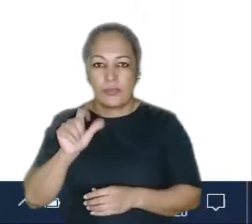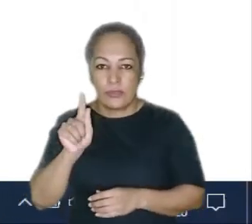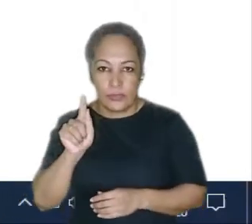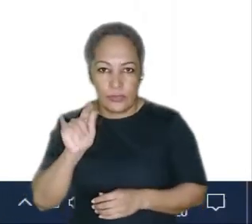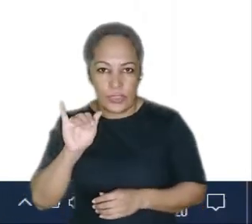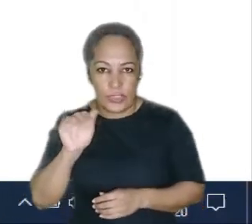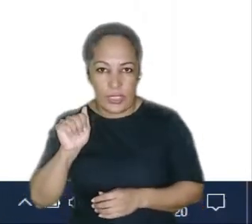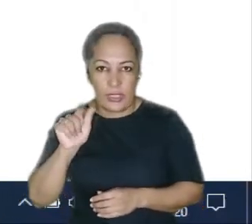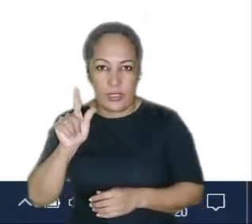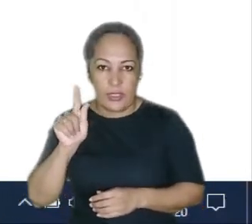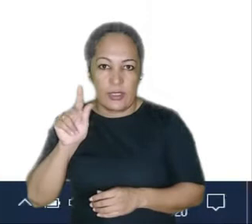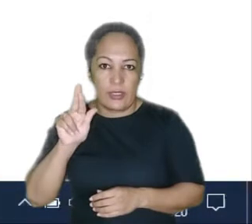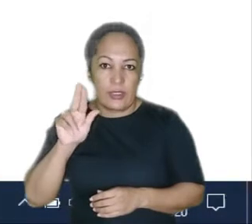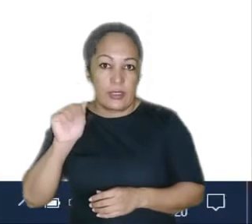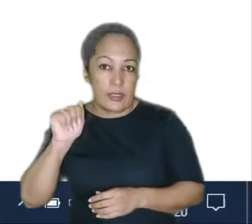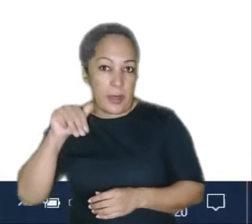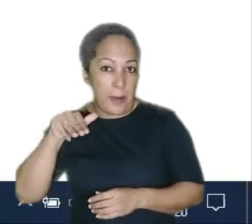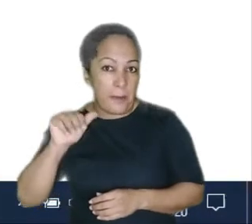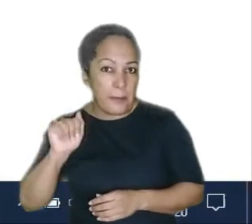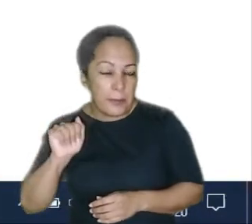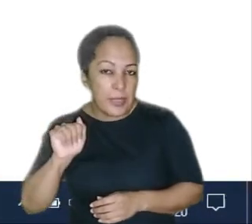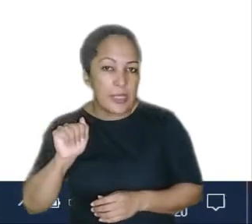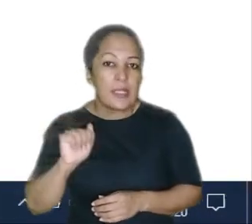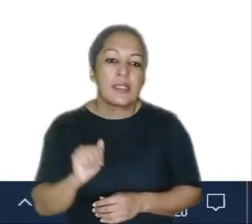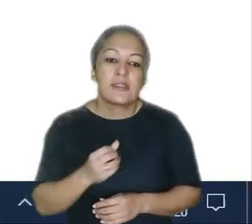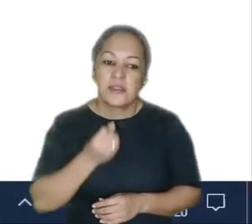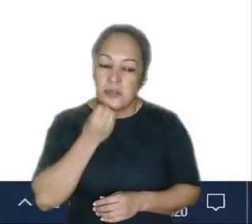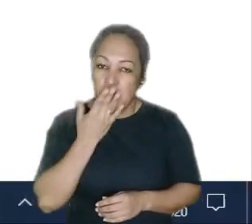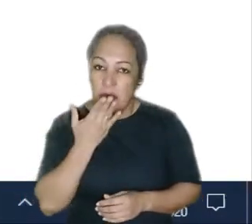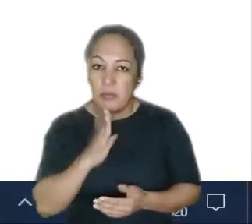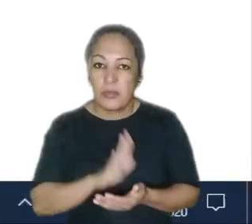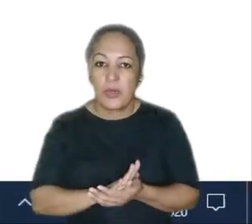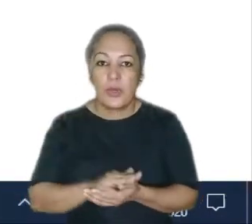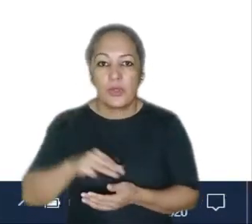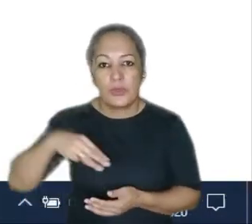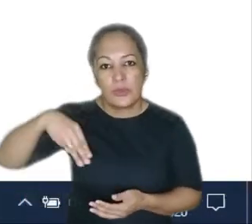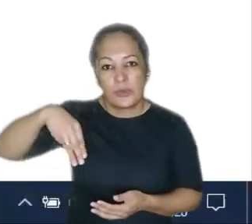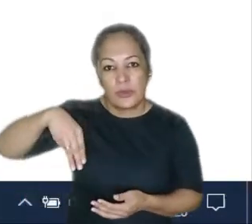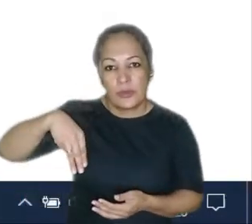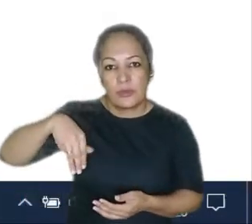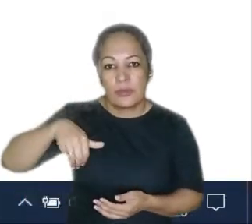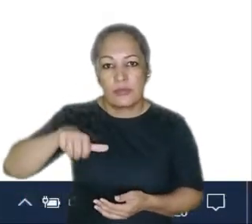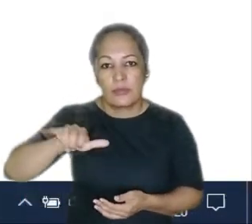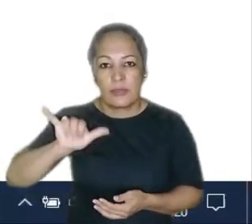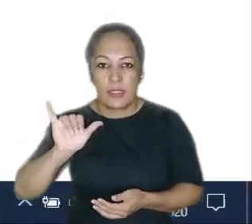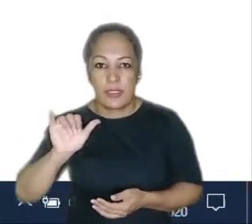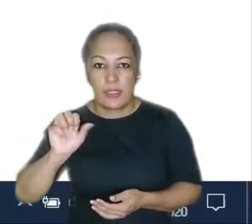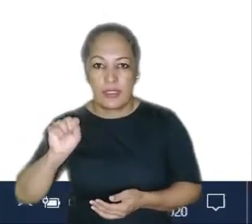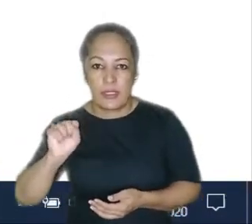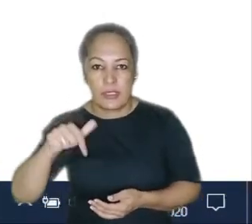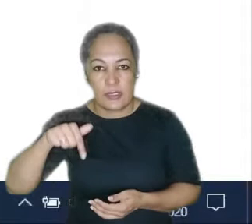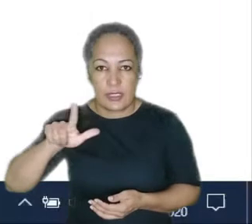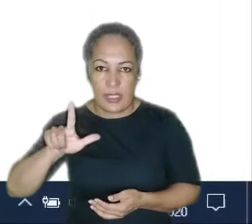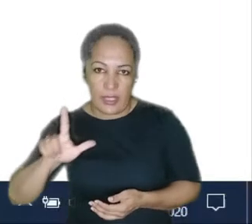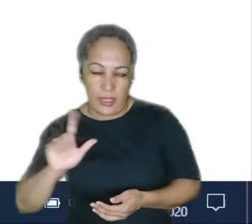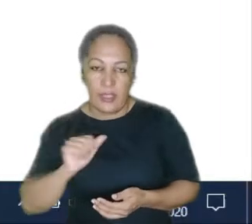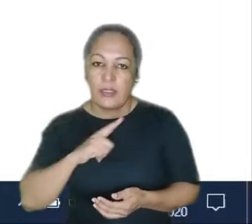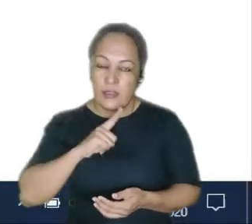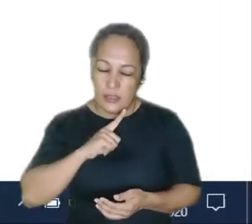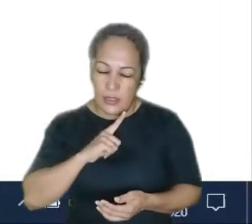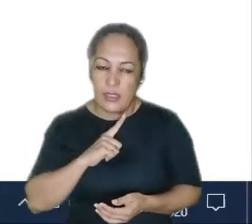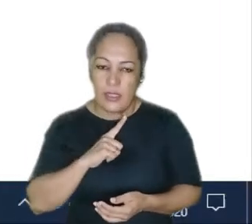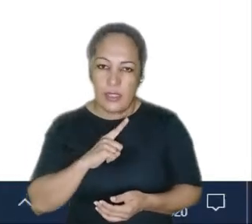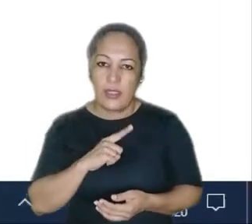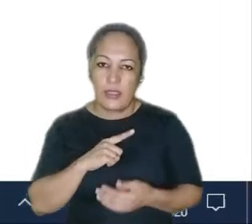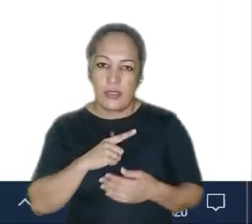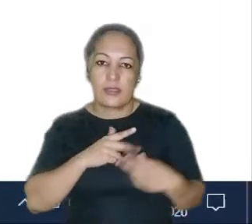ferramenta. Tá? Isso é uma das vantagens do MySQL em relação ao Postgre. O MySQL tem essa parte, o Postgre não tem. O